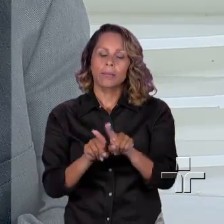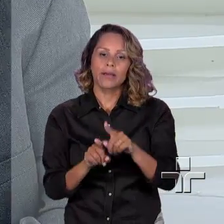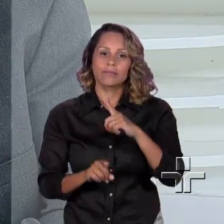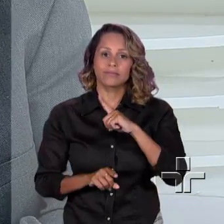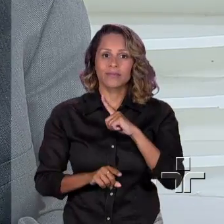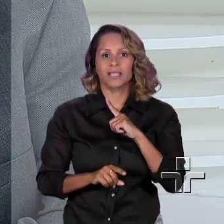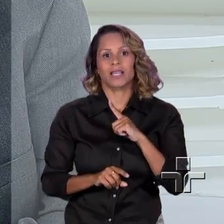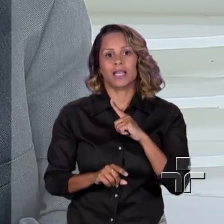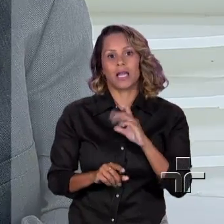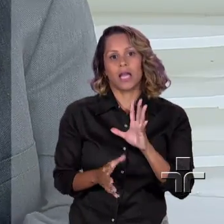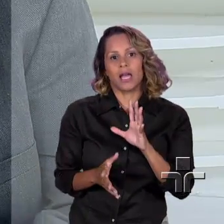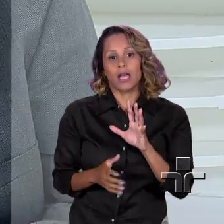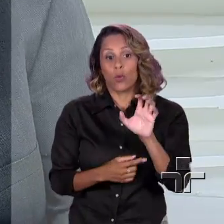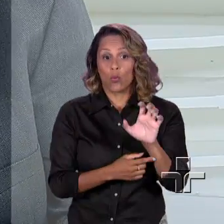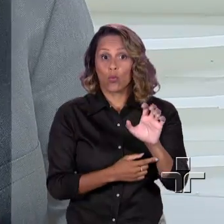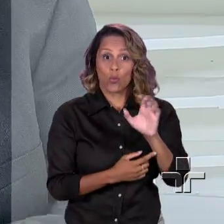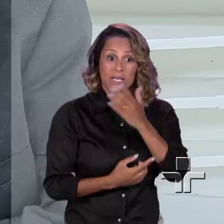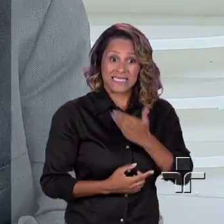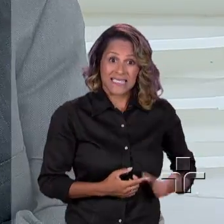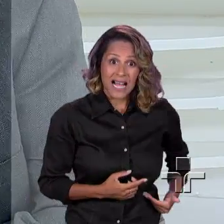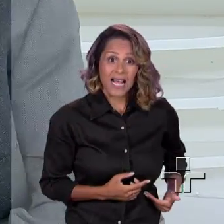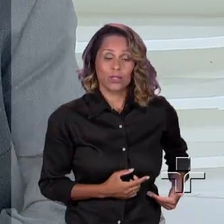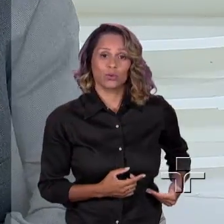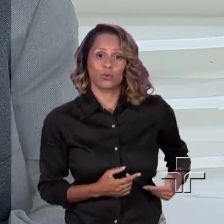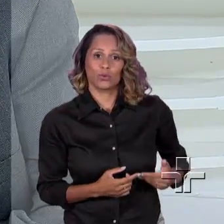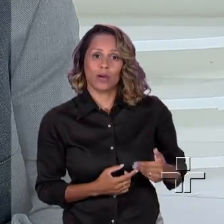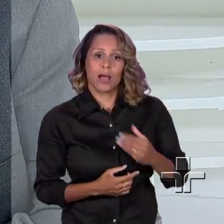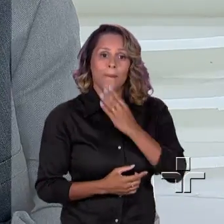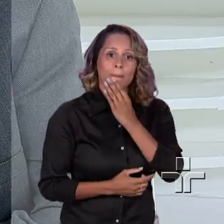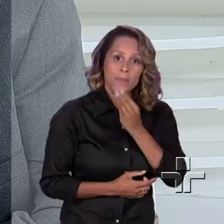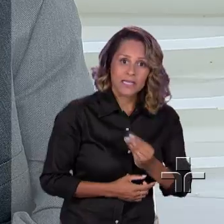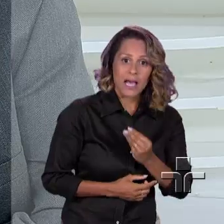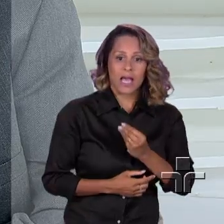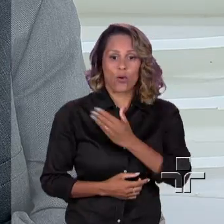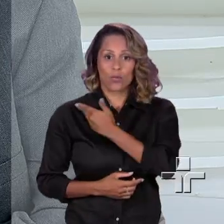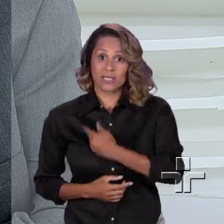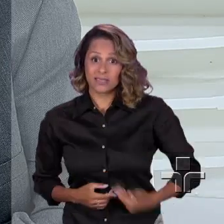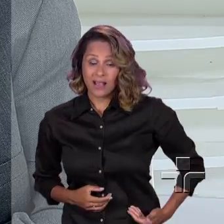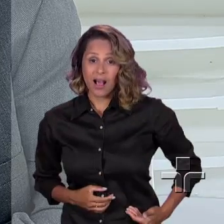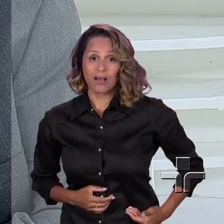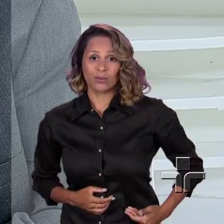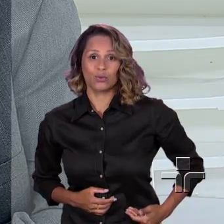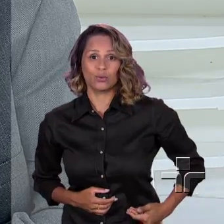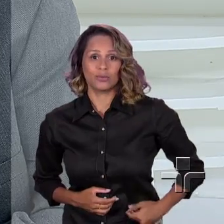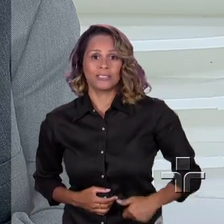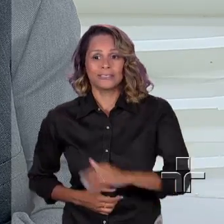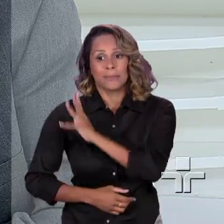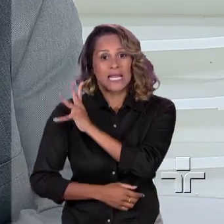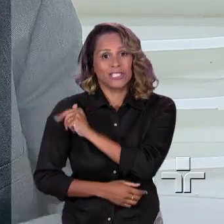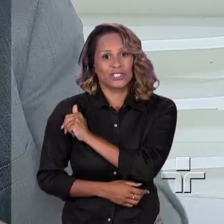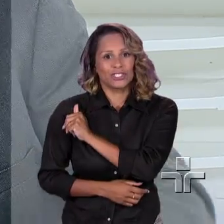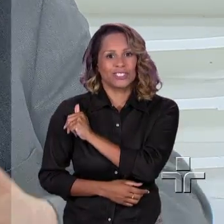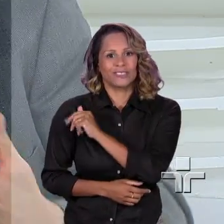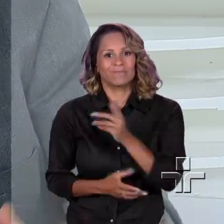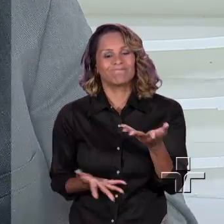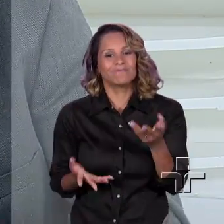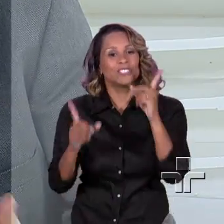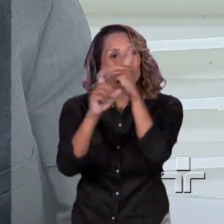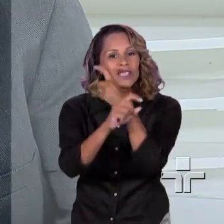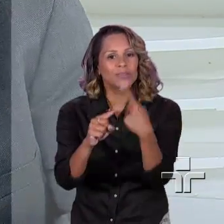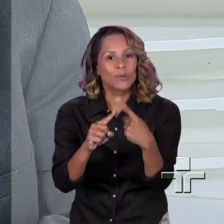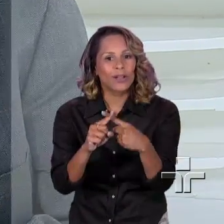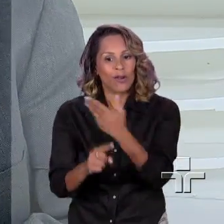Estado israelense. Agora, é difícil nesse momento, honestamente, porque o governo no poder está manipulando a situação e manipulando um